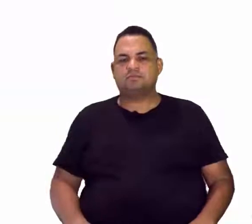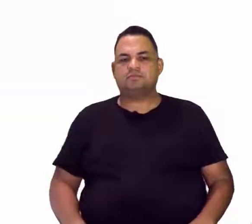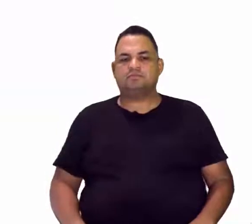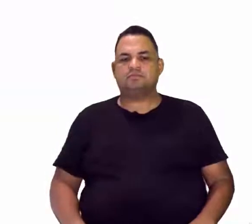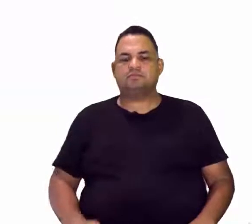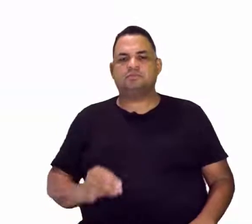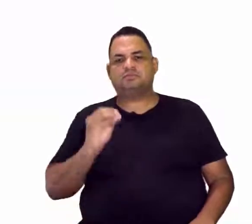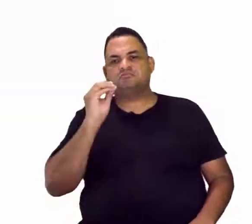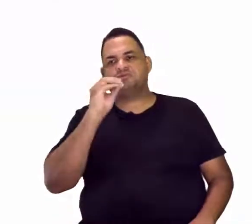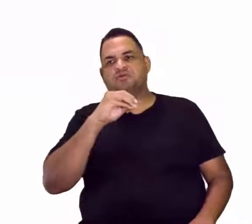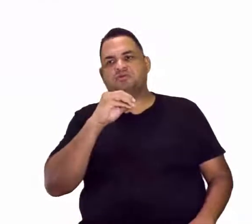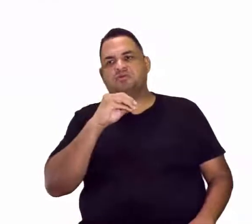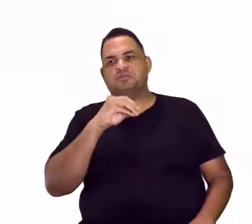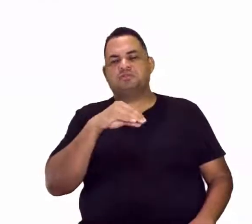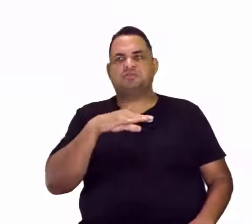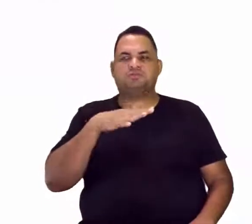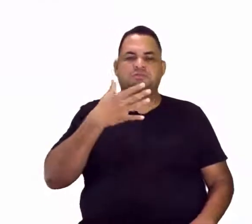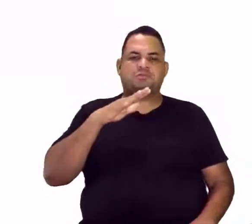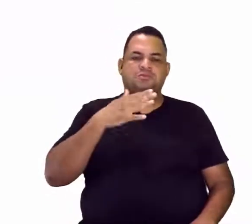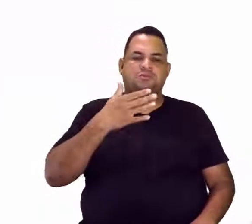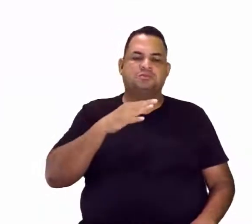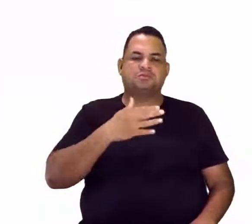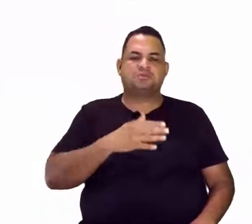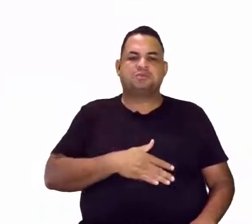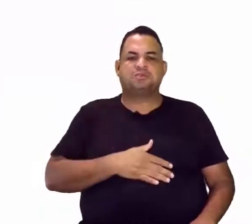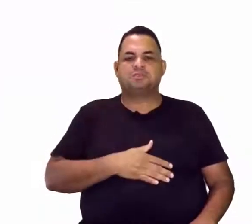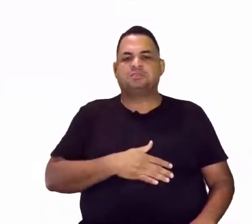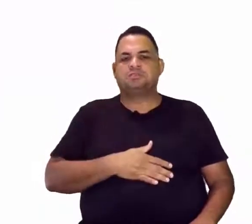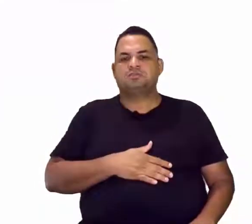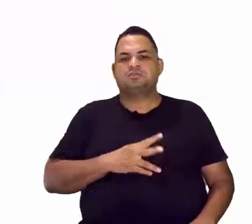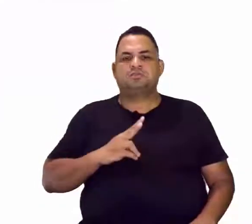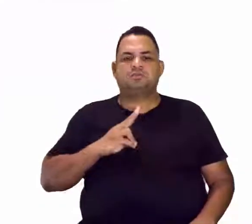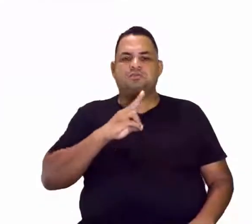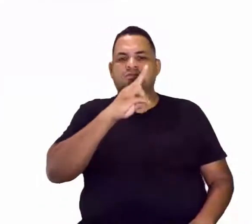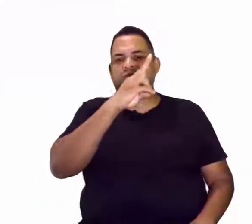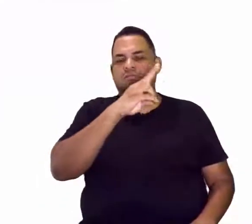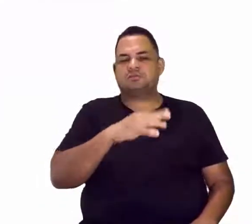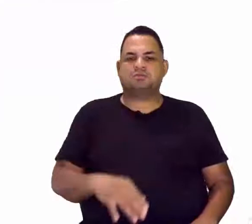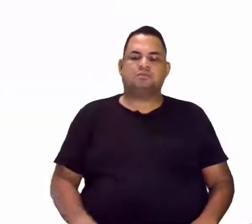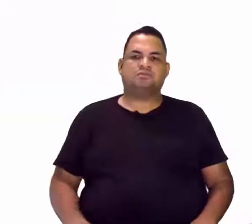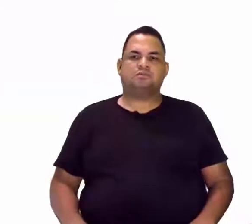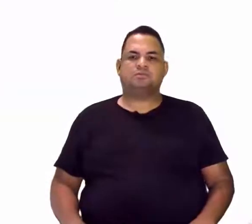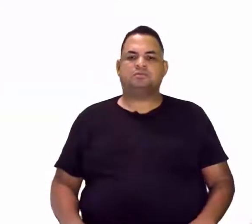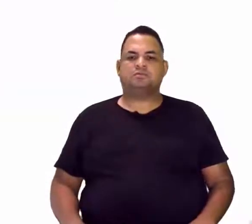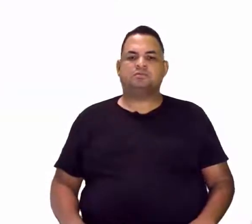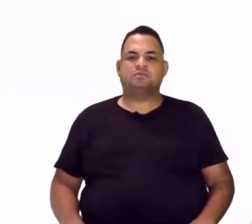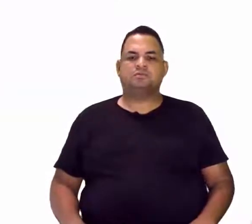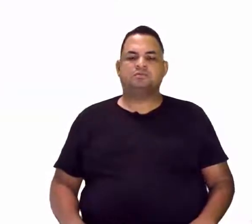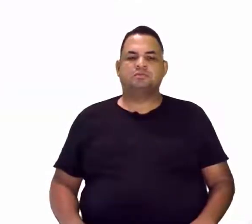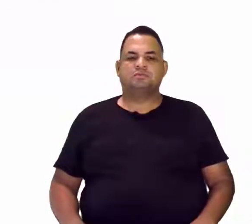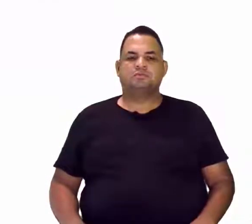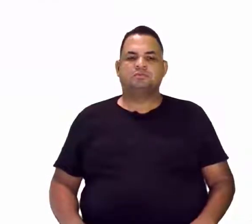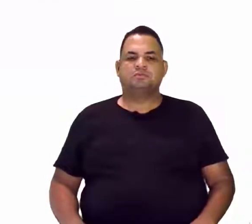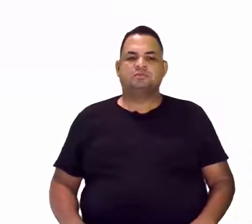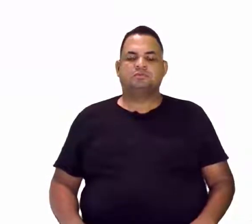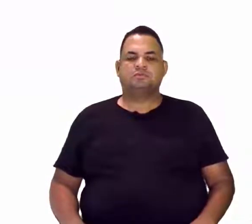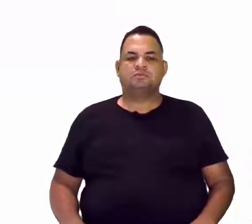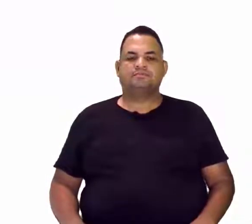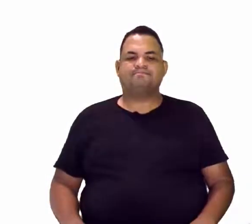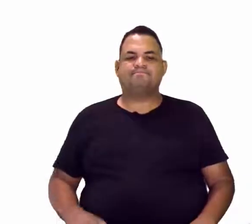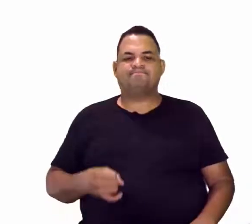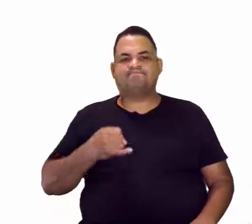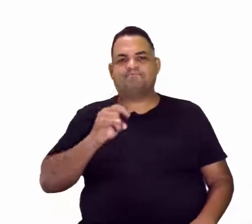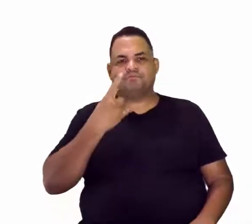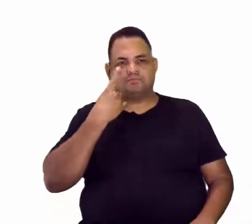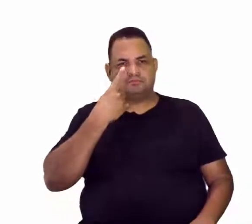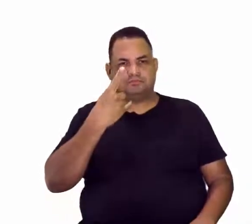Forte, fraco ou ele vai ser semiforte? Se a gente for olhar, ó, aqui é o 14%, se a gente for